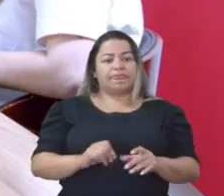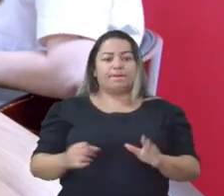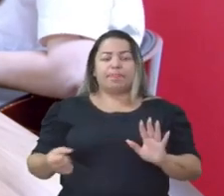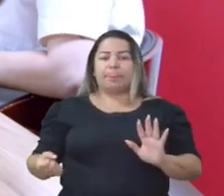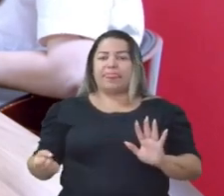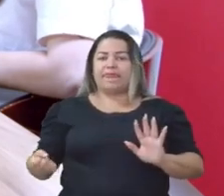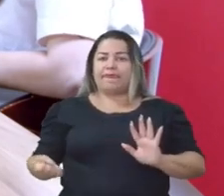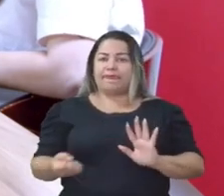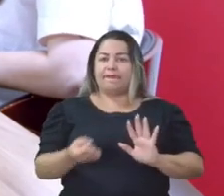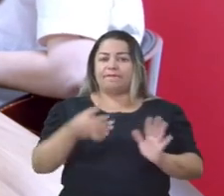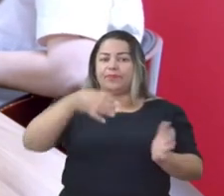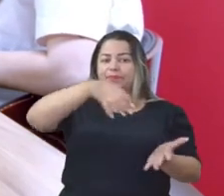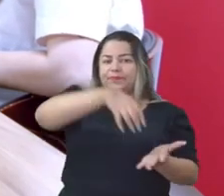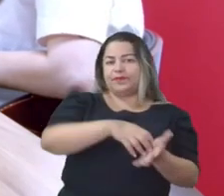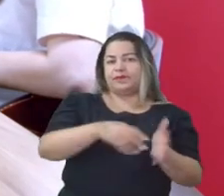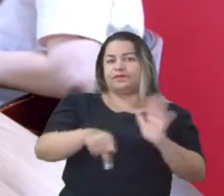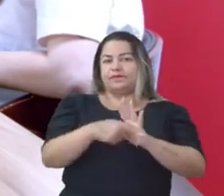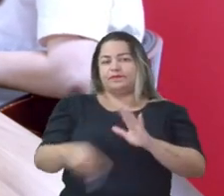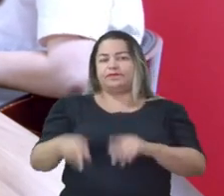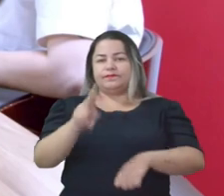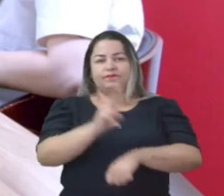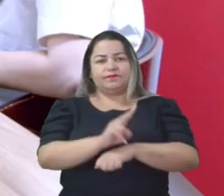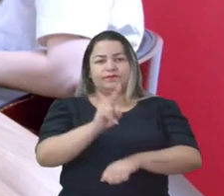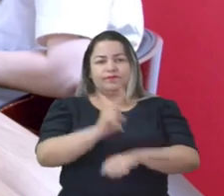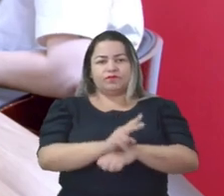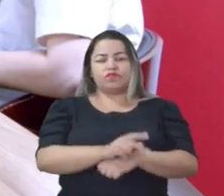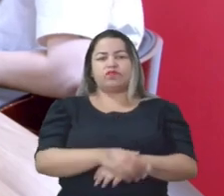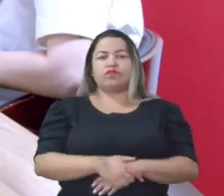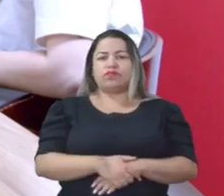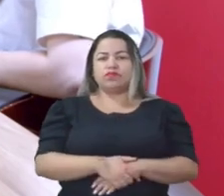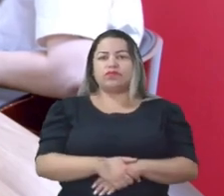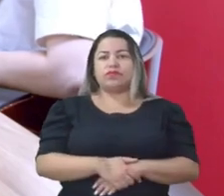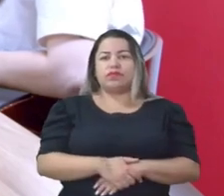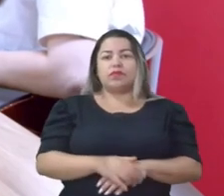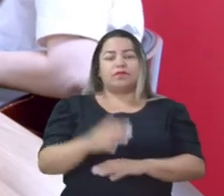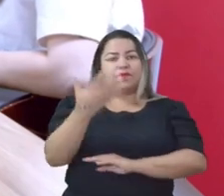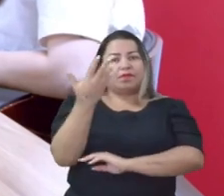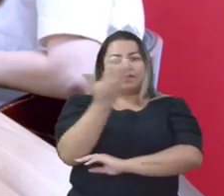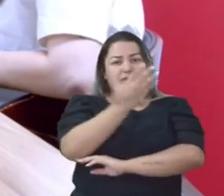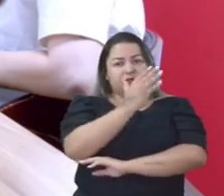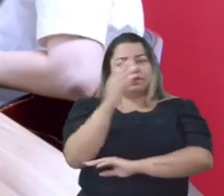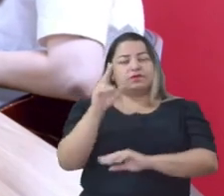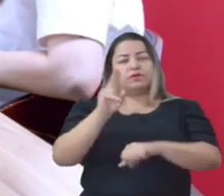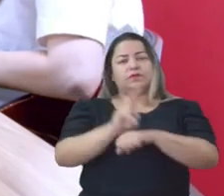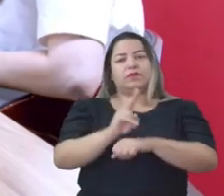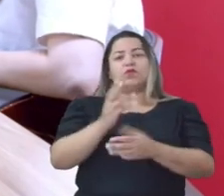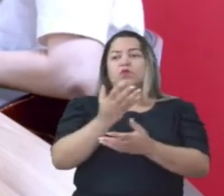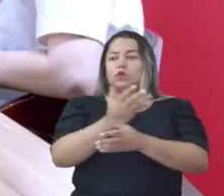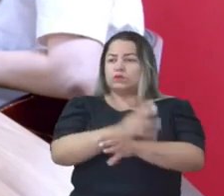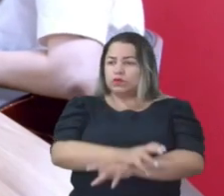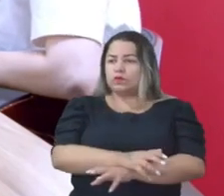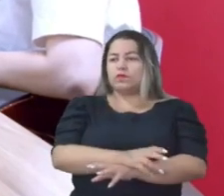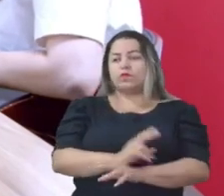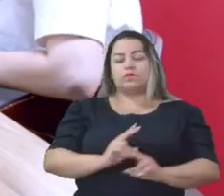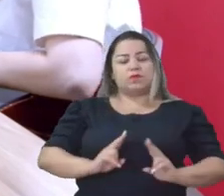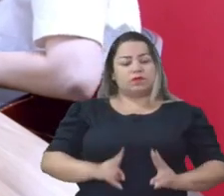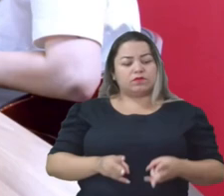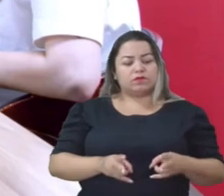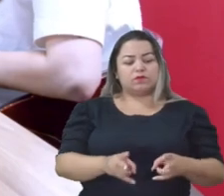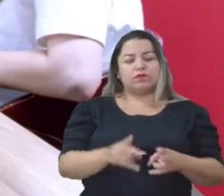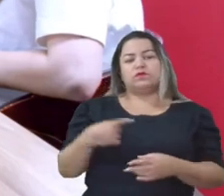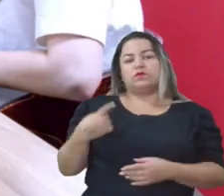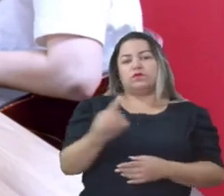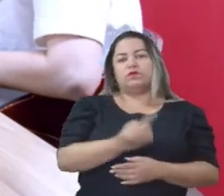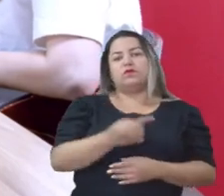demarcação de territórios indígenas para a proteção dos povos indígenas, mas também pela proteção do meio ambiente, pela proteção dos biomas, para a continuidade do